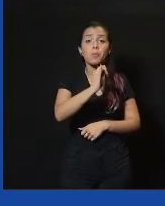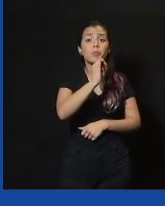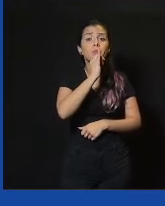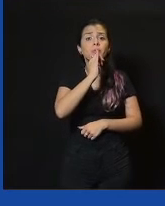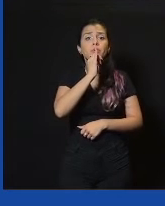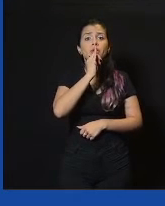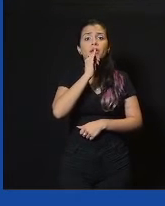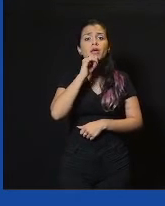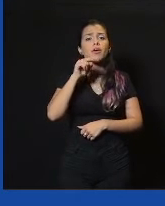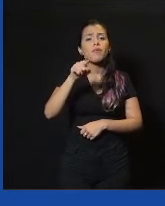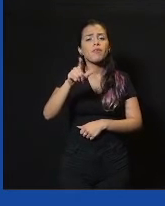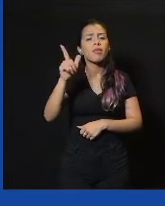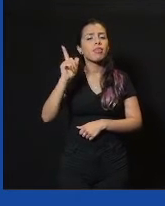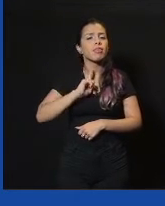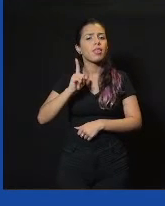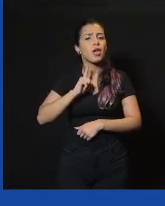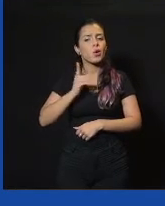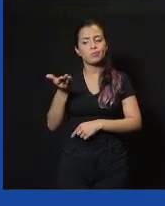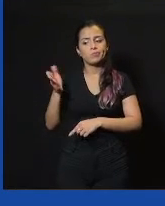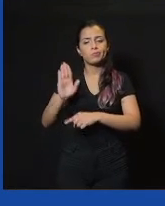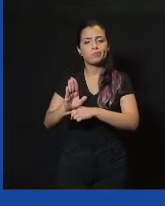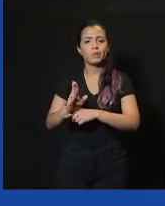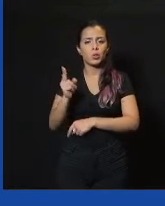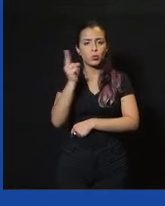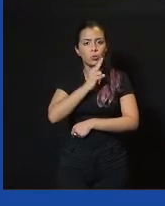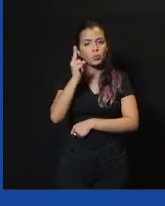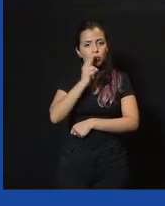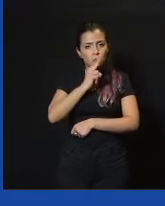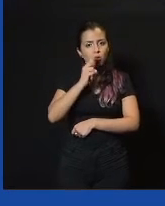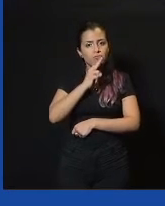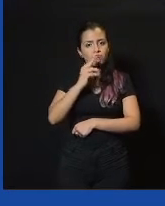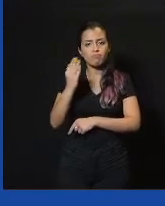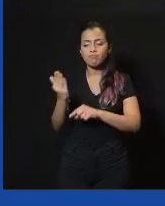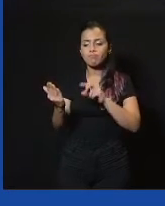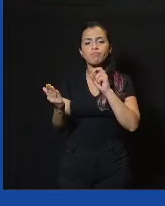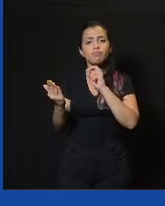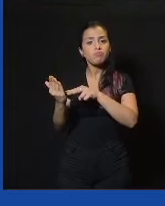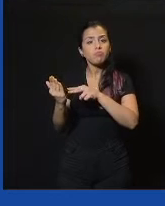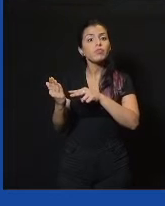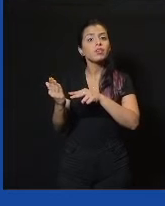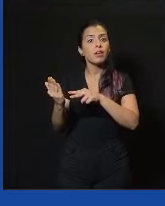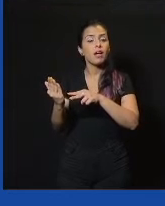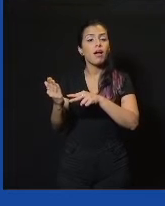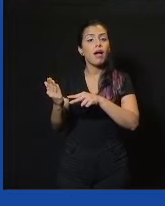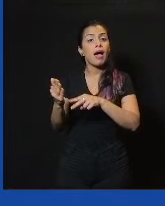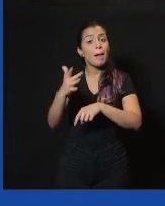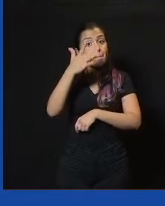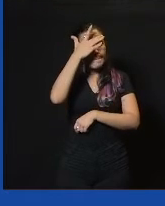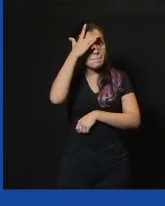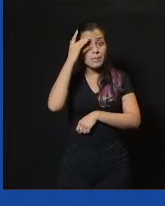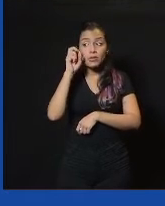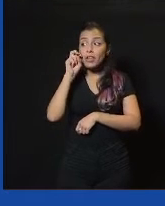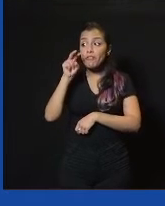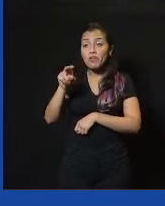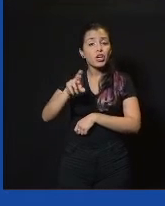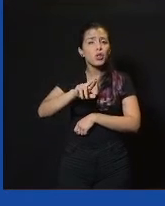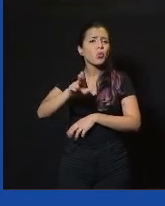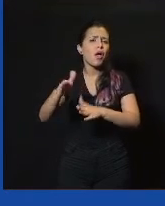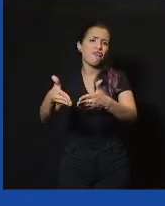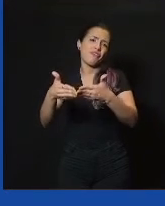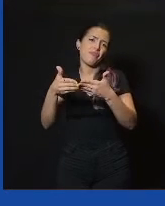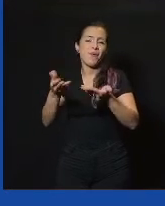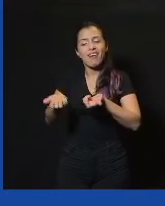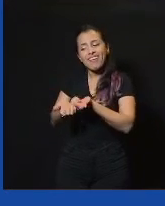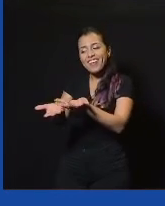o auxílio emergencial, embora a logística seja do governo federal e tal, as pessoas sabem que aquilo não é um favor, é um direito, essa consciência